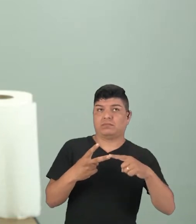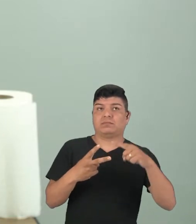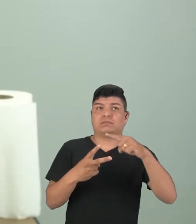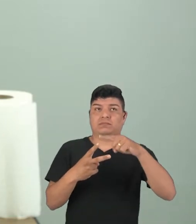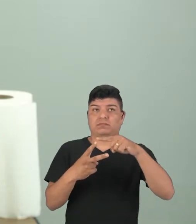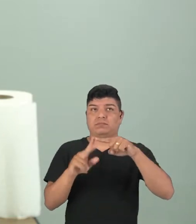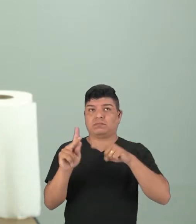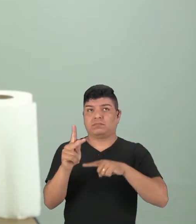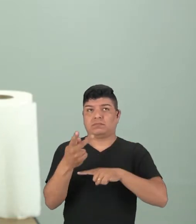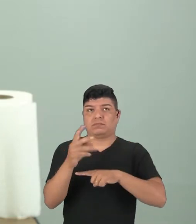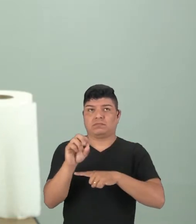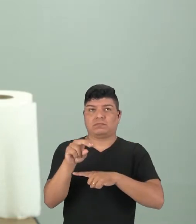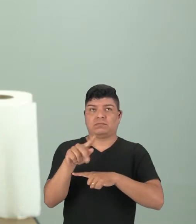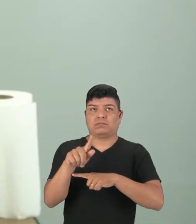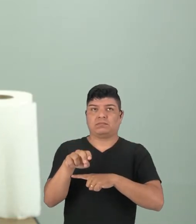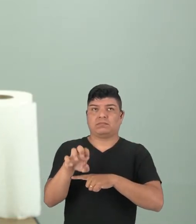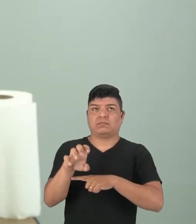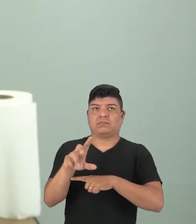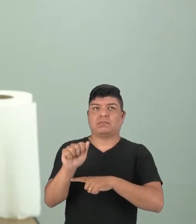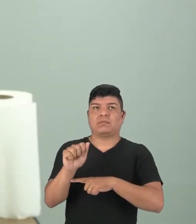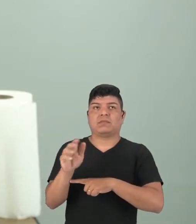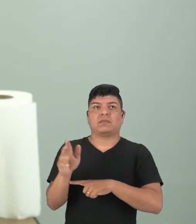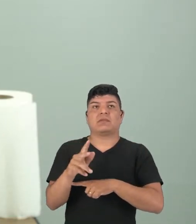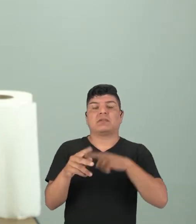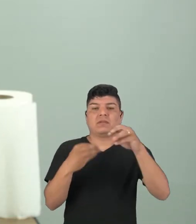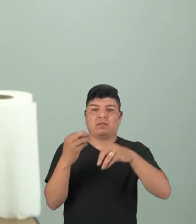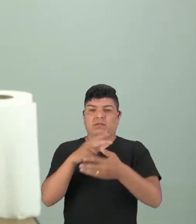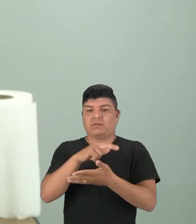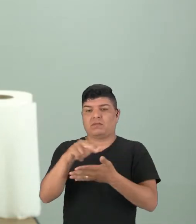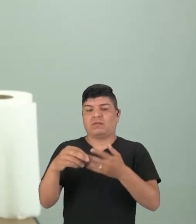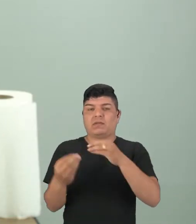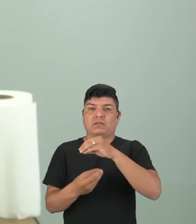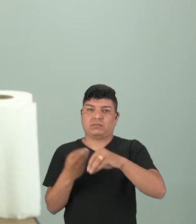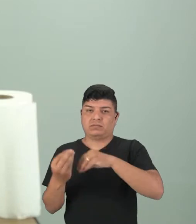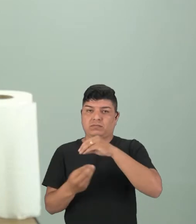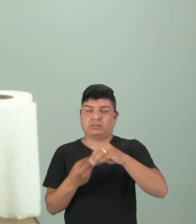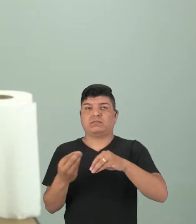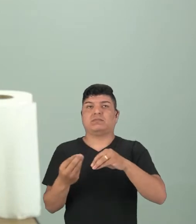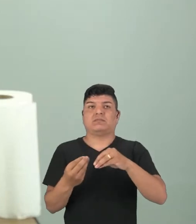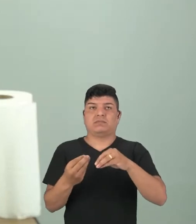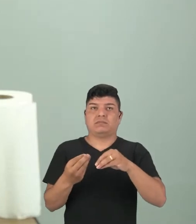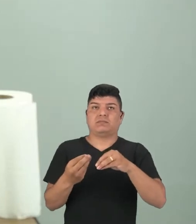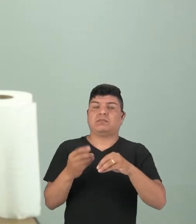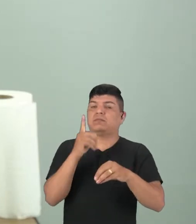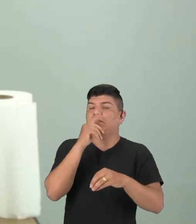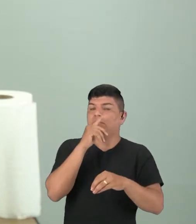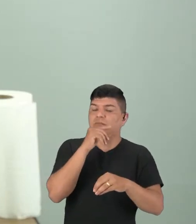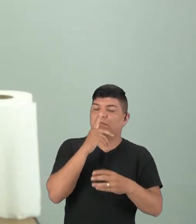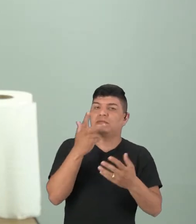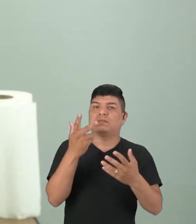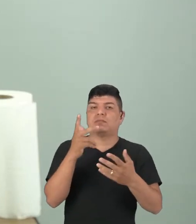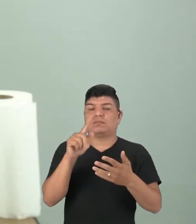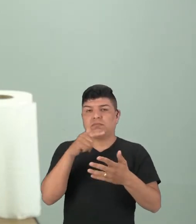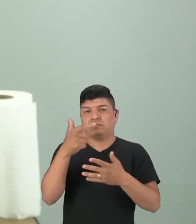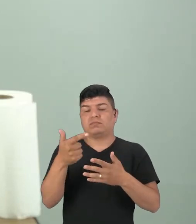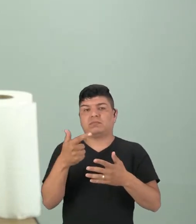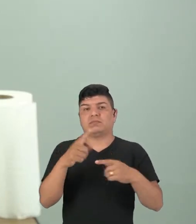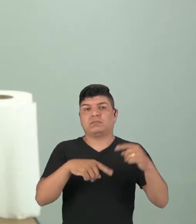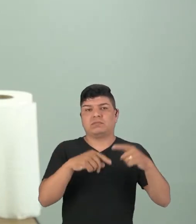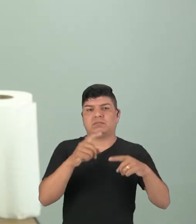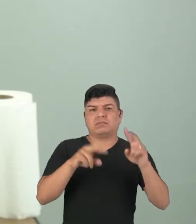tornam uma só, a gente coloca várias misturas ali, materiais como a água e o outro material,